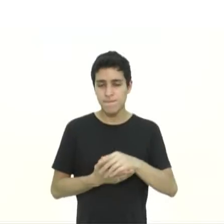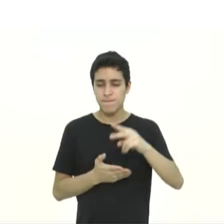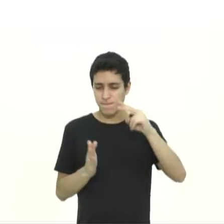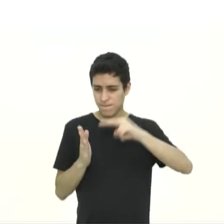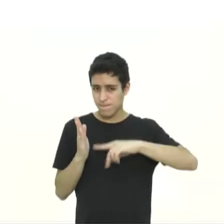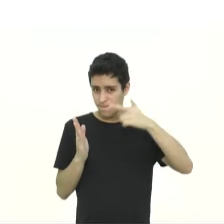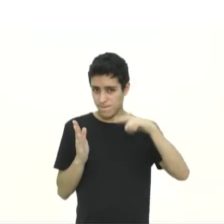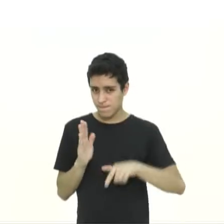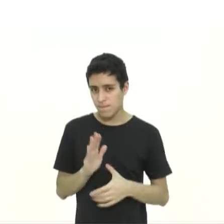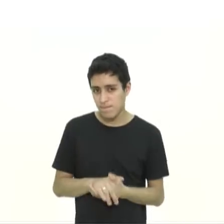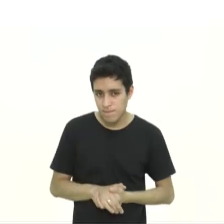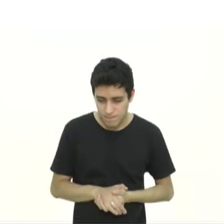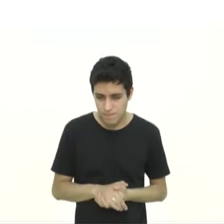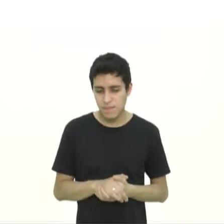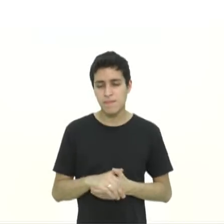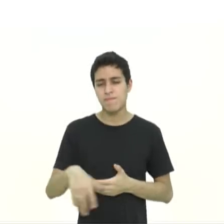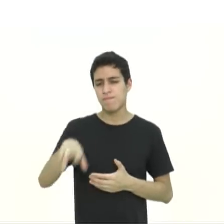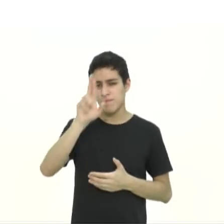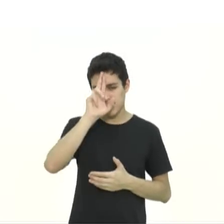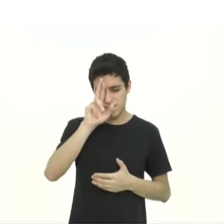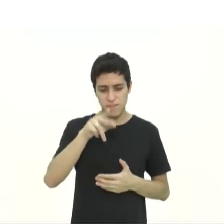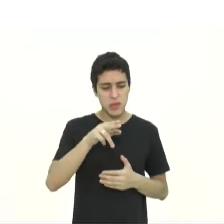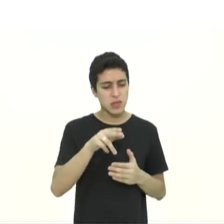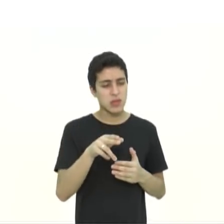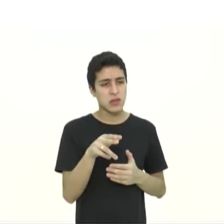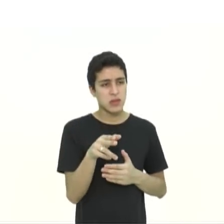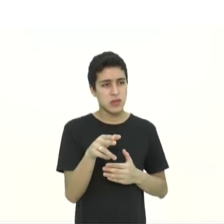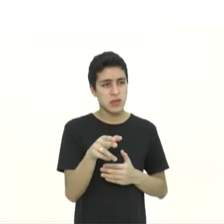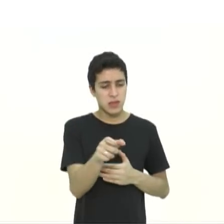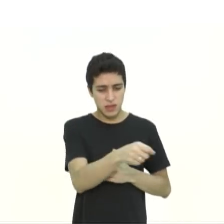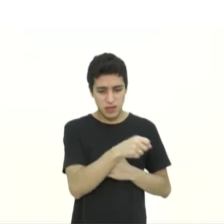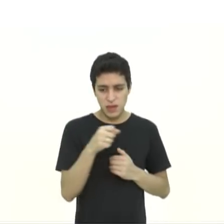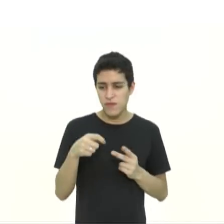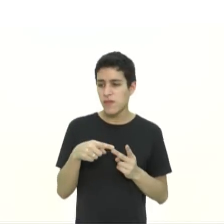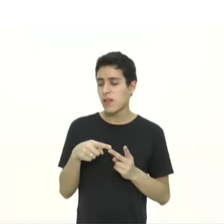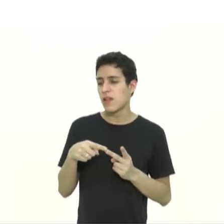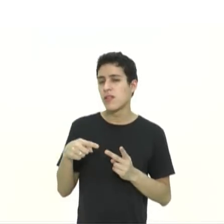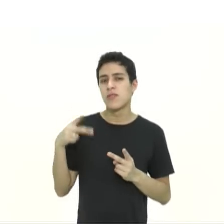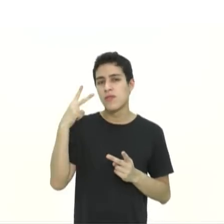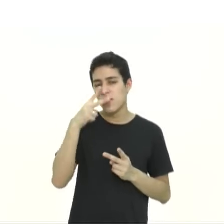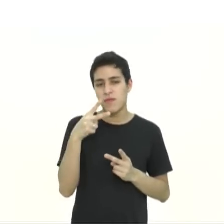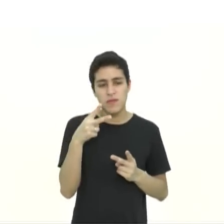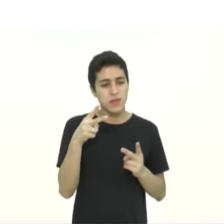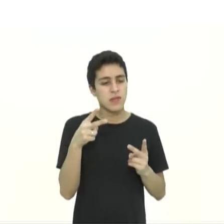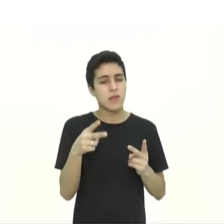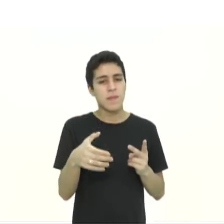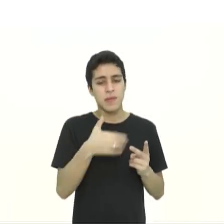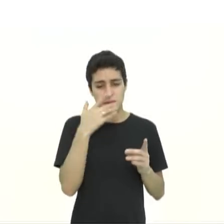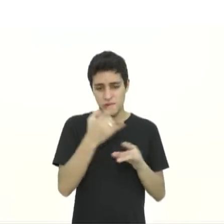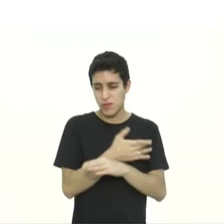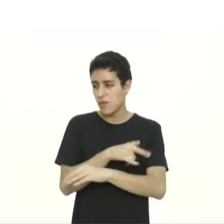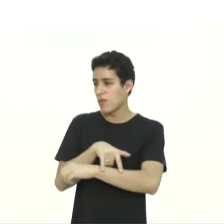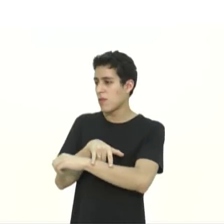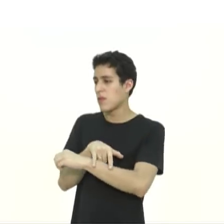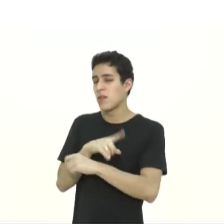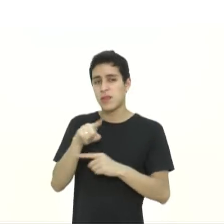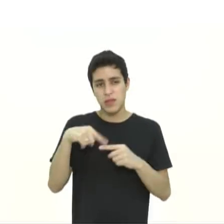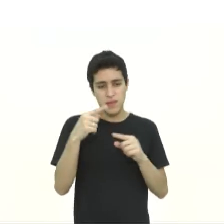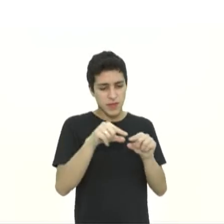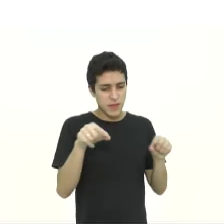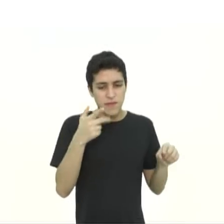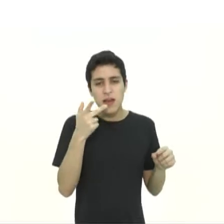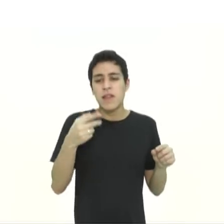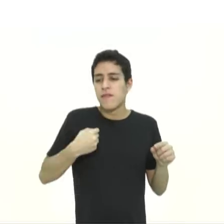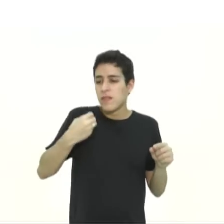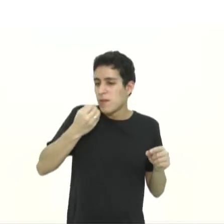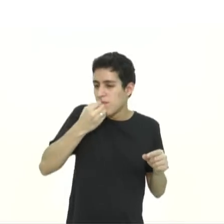Releia. É o meio do dia e depois da cerveja, do vinho e da maçã, tenho que ir ao banheiro. E lá no final ele diz, viva a vida com bom